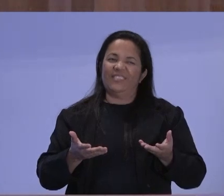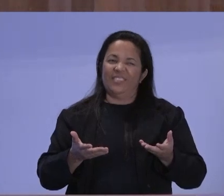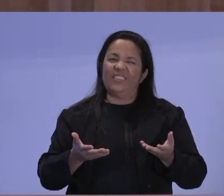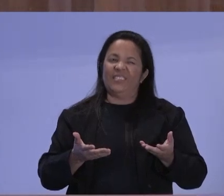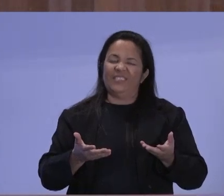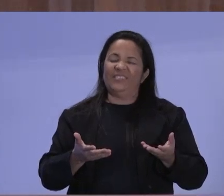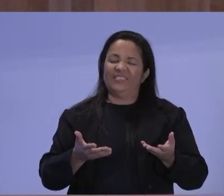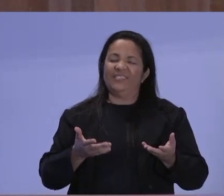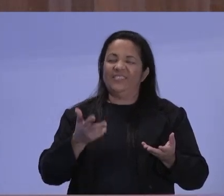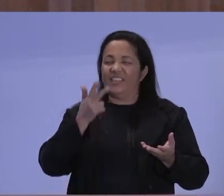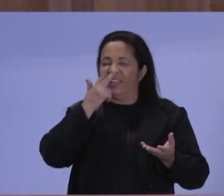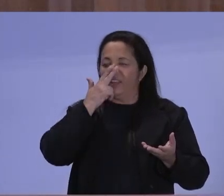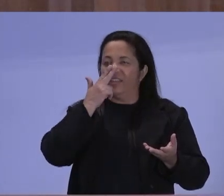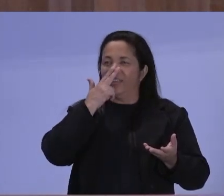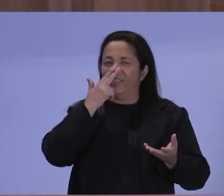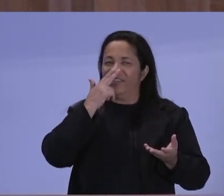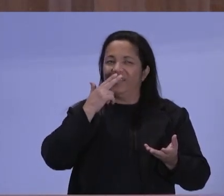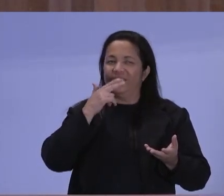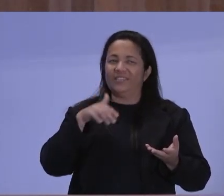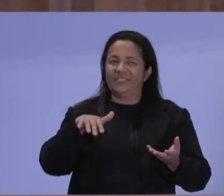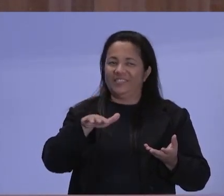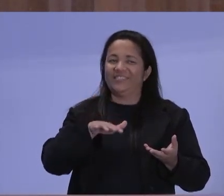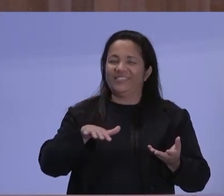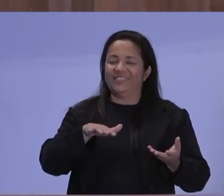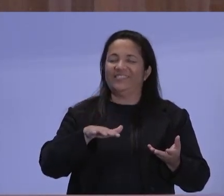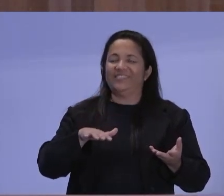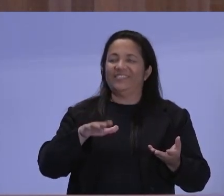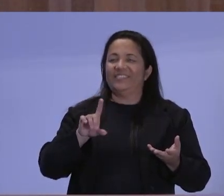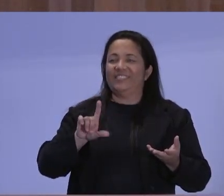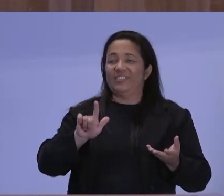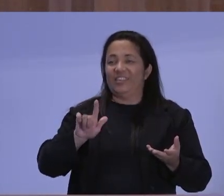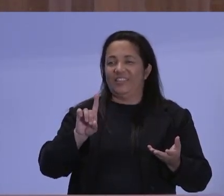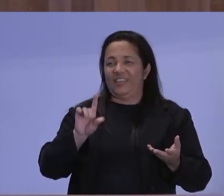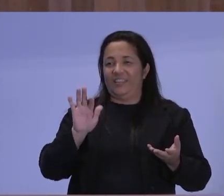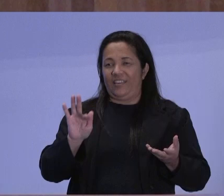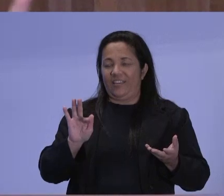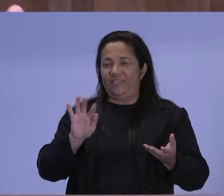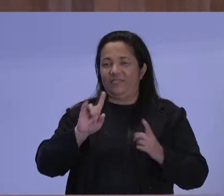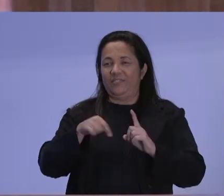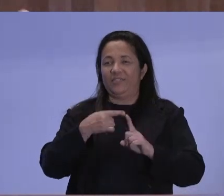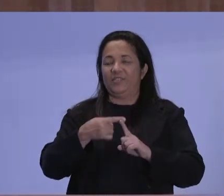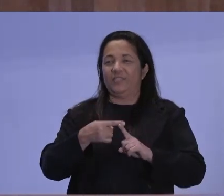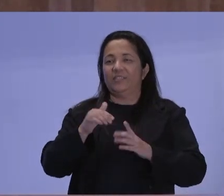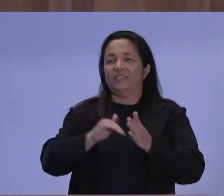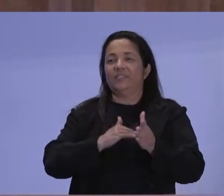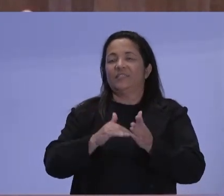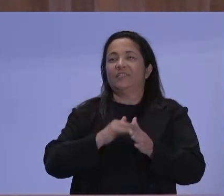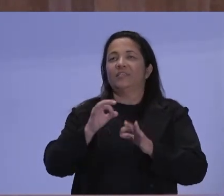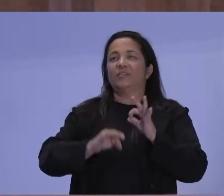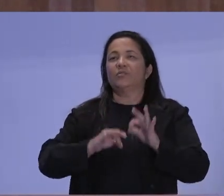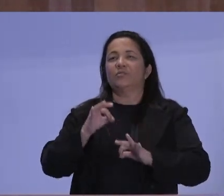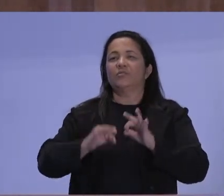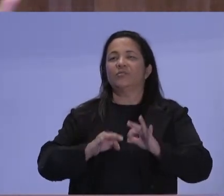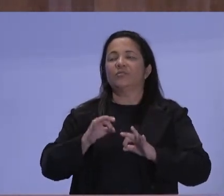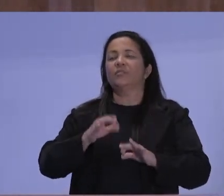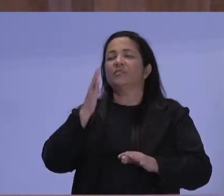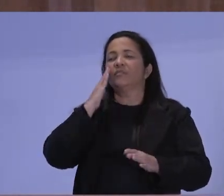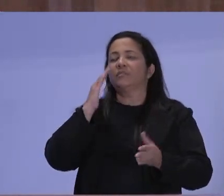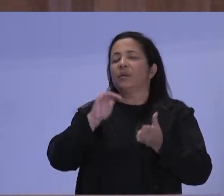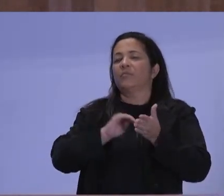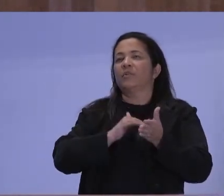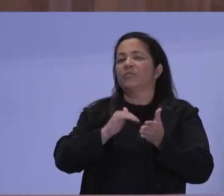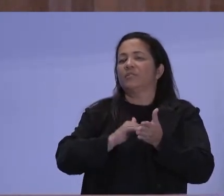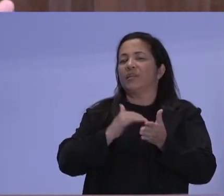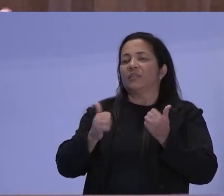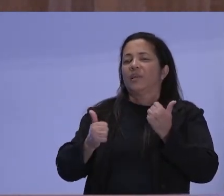vezes, eu também sou servidor do GDF, né? Sou assistente social da Secretaria de Justiça, e a gente sabe que os secretários de plantão passam, os